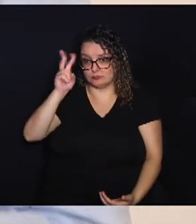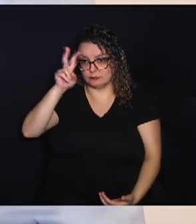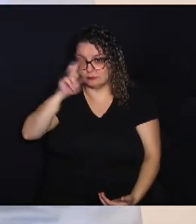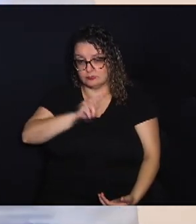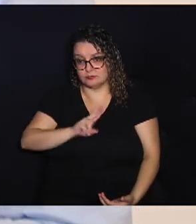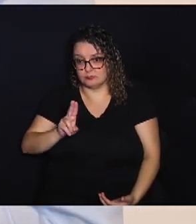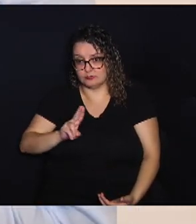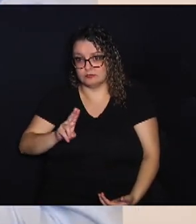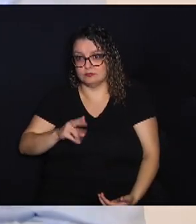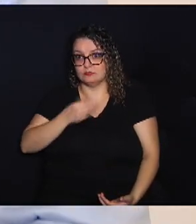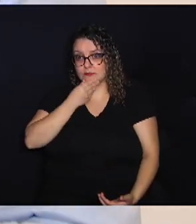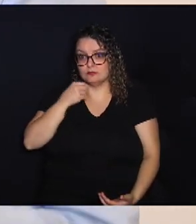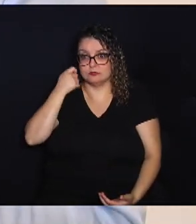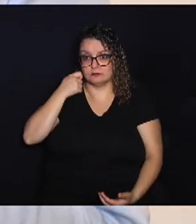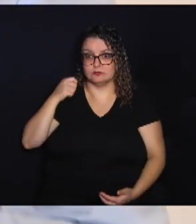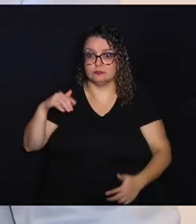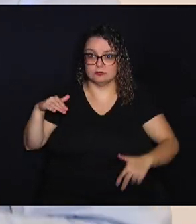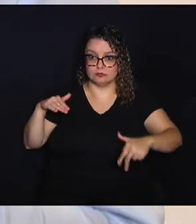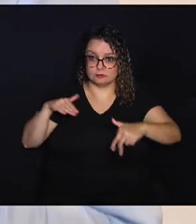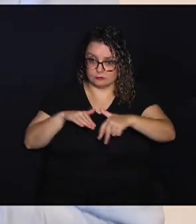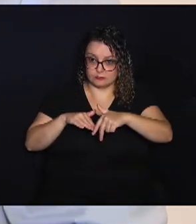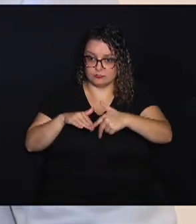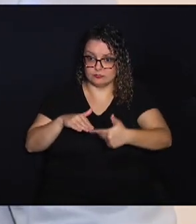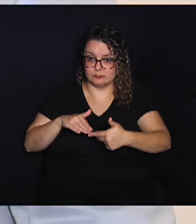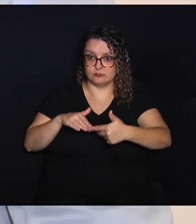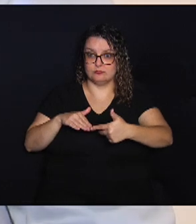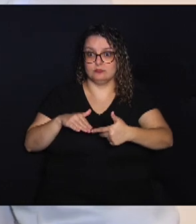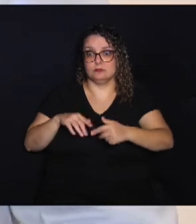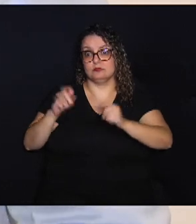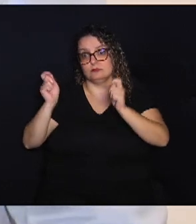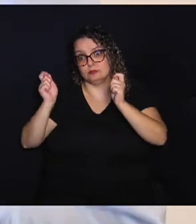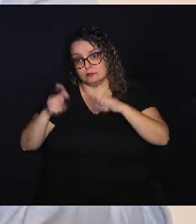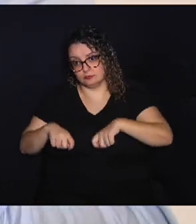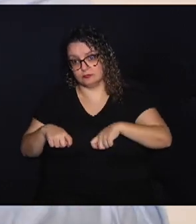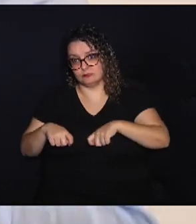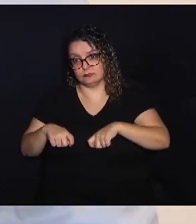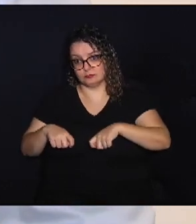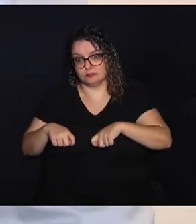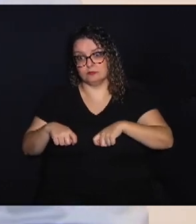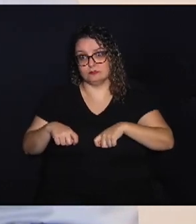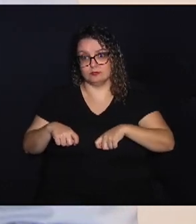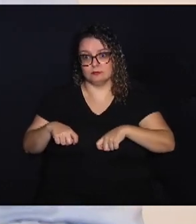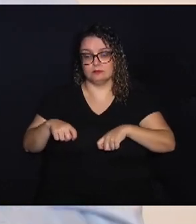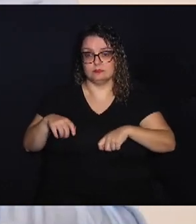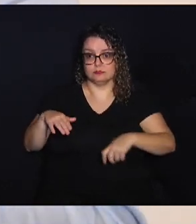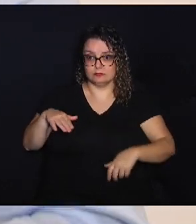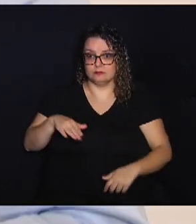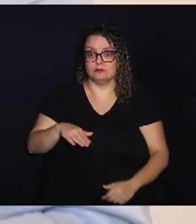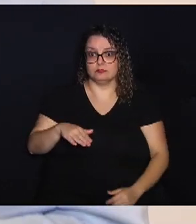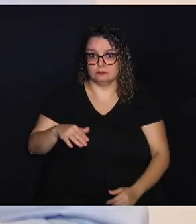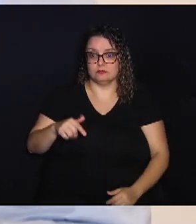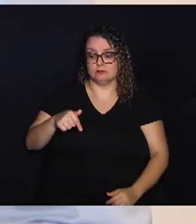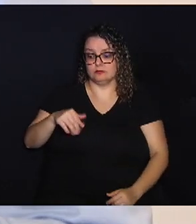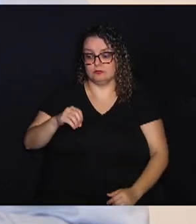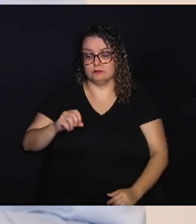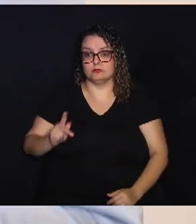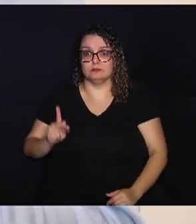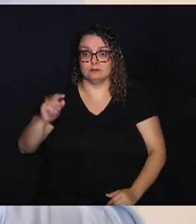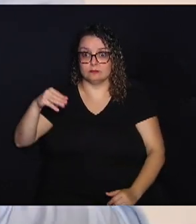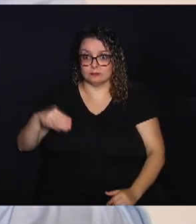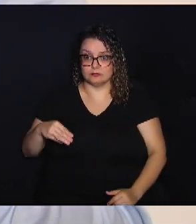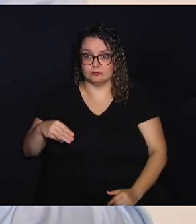Ele foi atropelado na avenida que era possivelmente, você podia andar nessa avenida a 70 km por